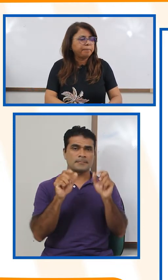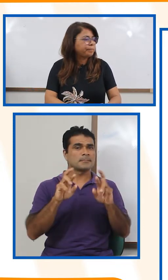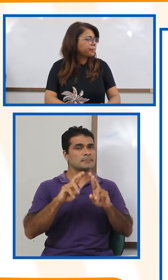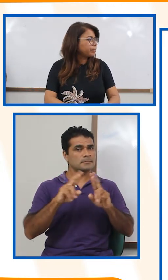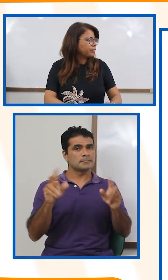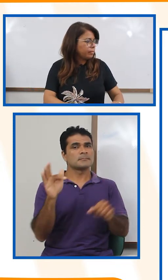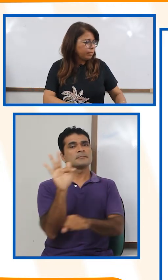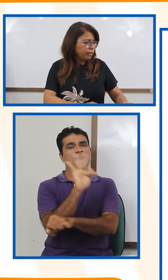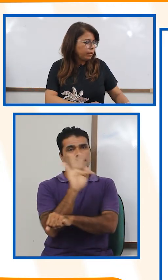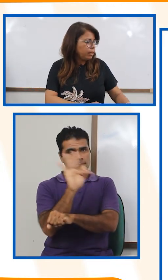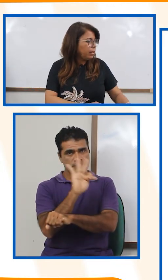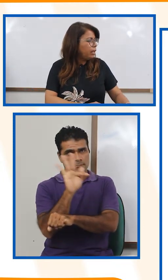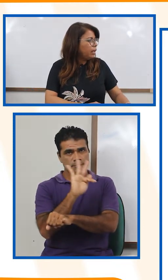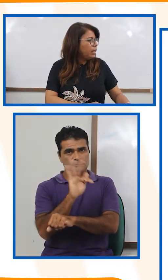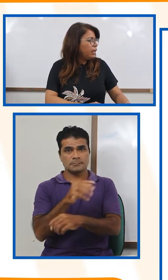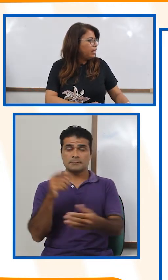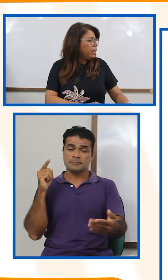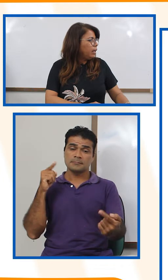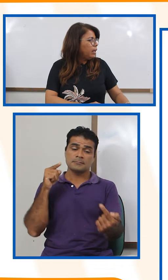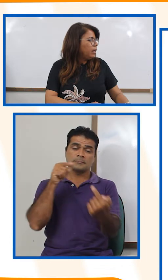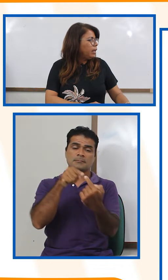chegar.